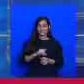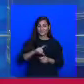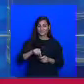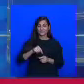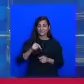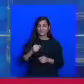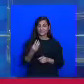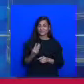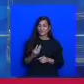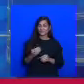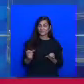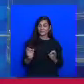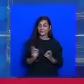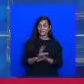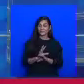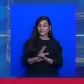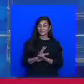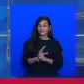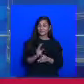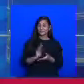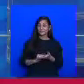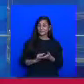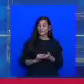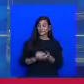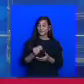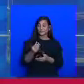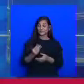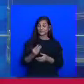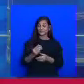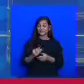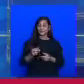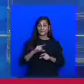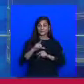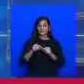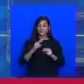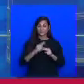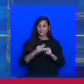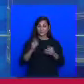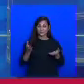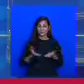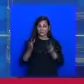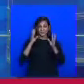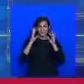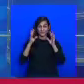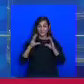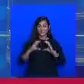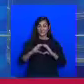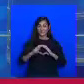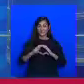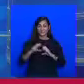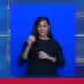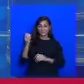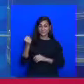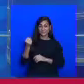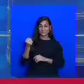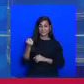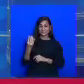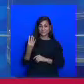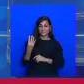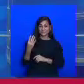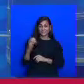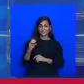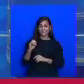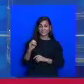Foram sorteados 3 números, faltam 3. Loterias Caixa, já pensou? Bola branca, número 40. Branca,